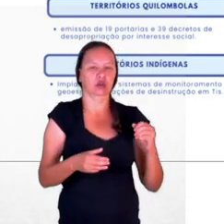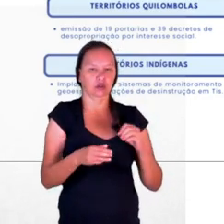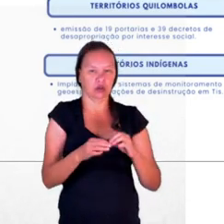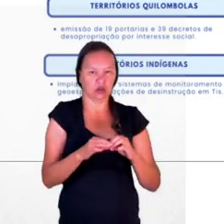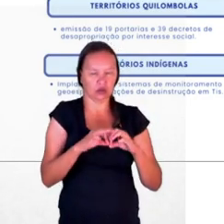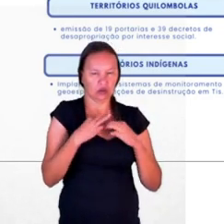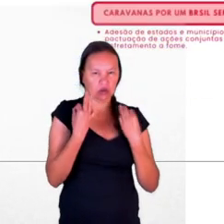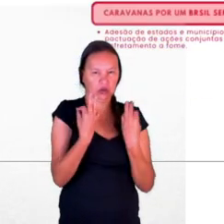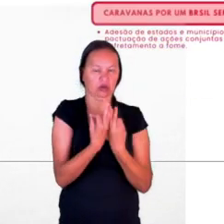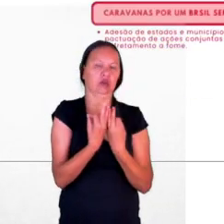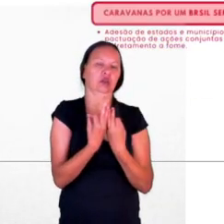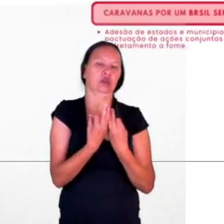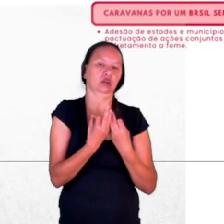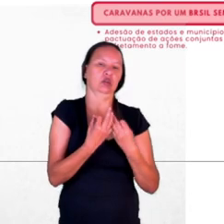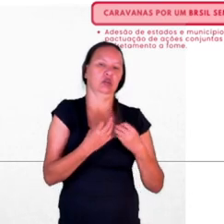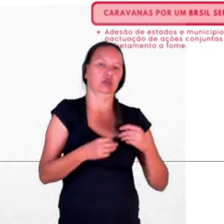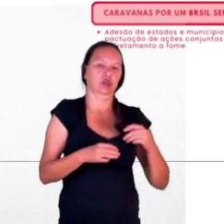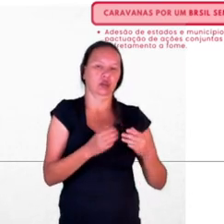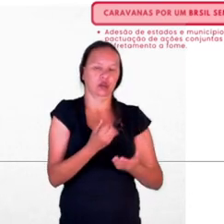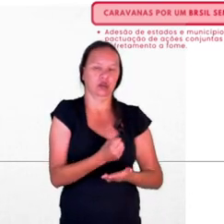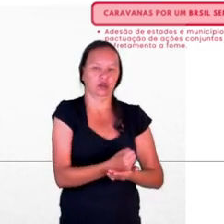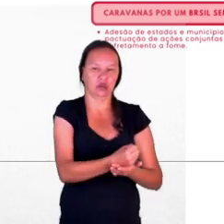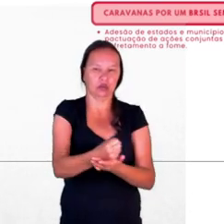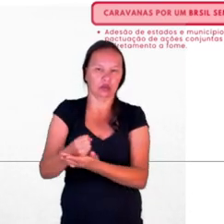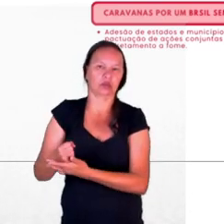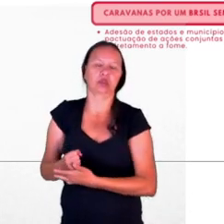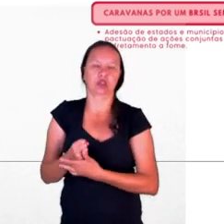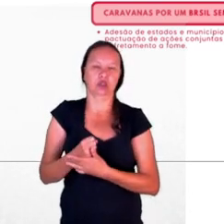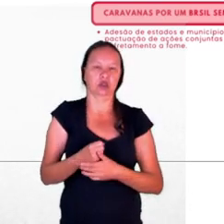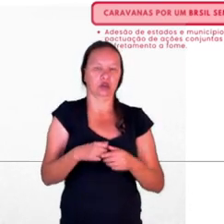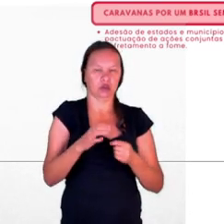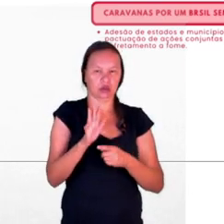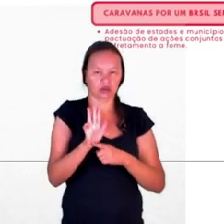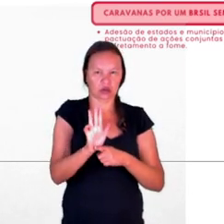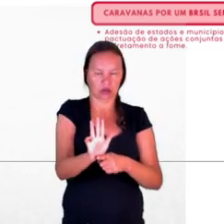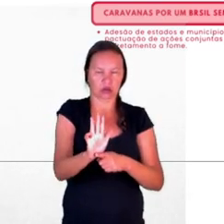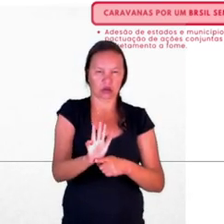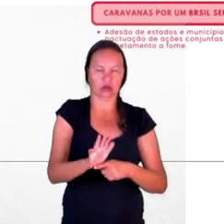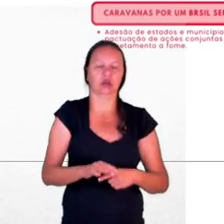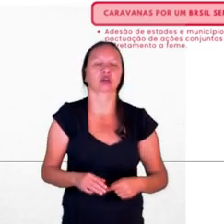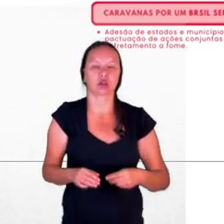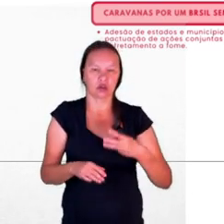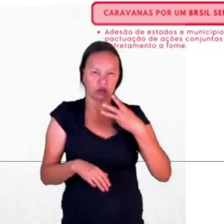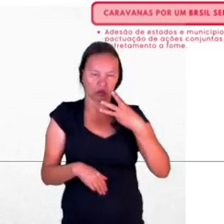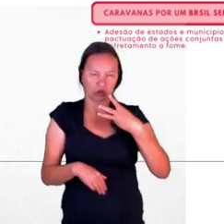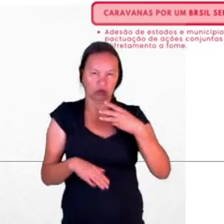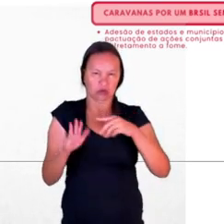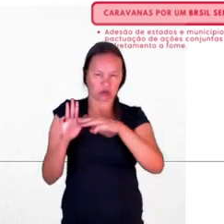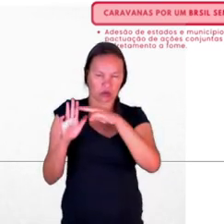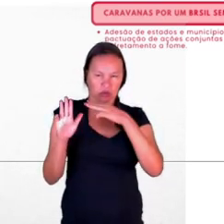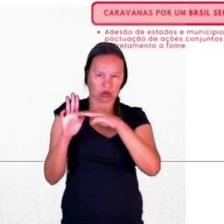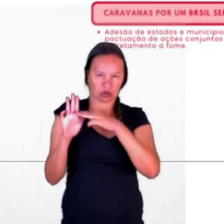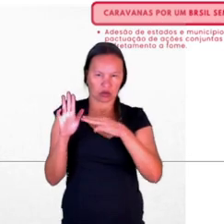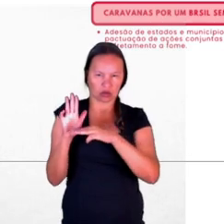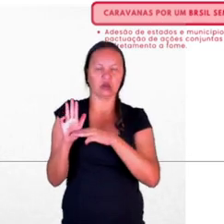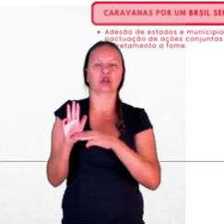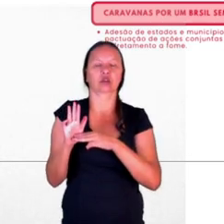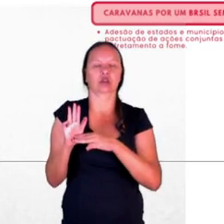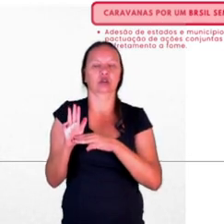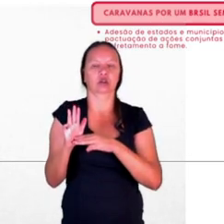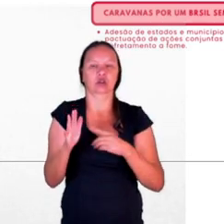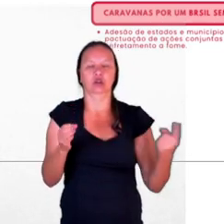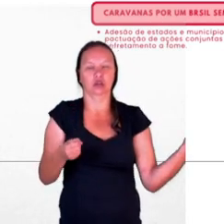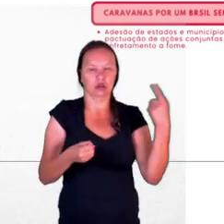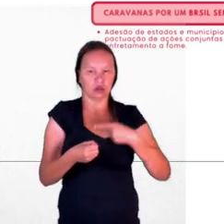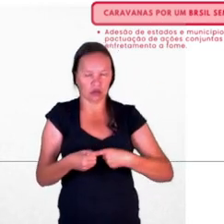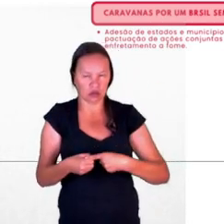diferentes eh populações e aí aqui eh no eixo três o o plano ele traz essa